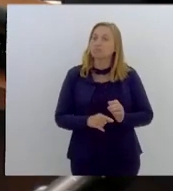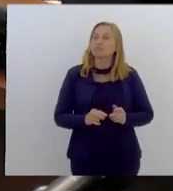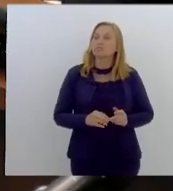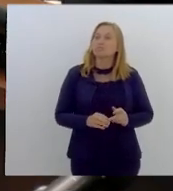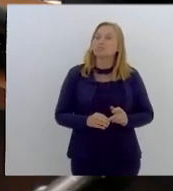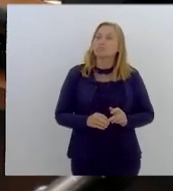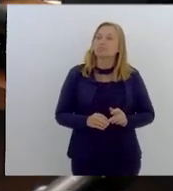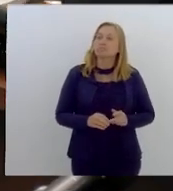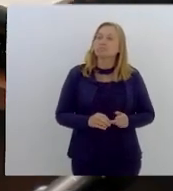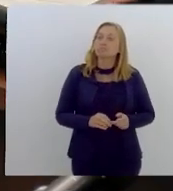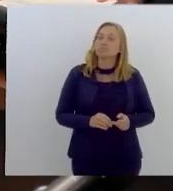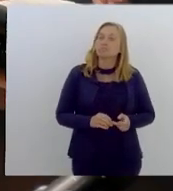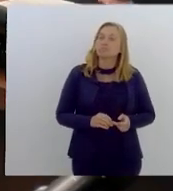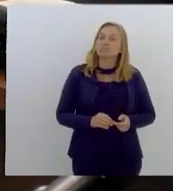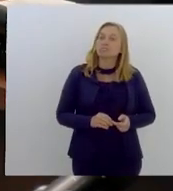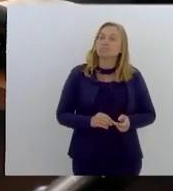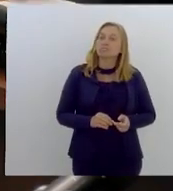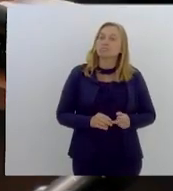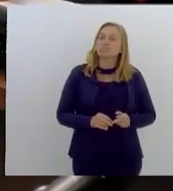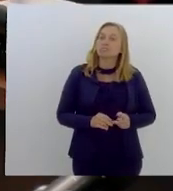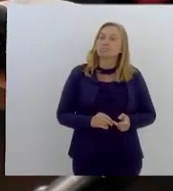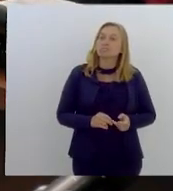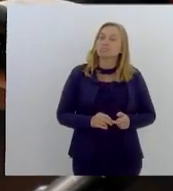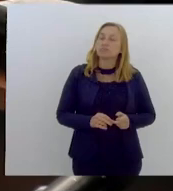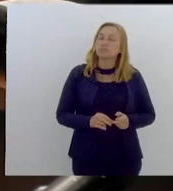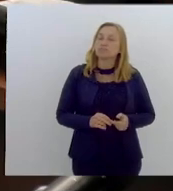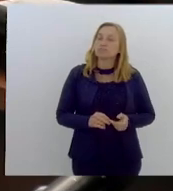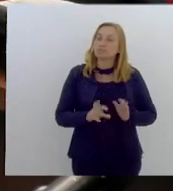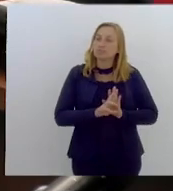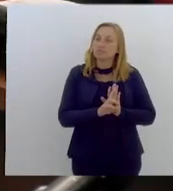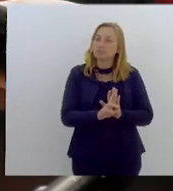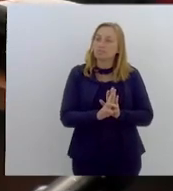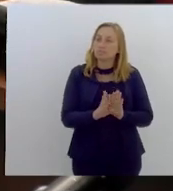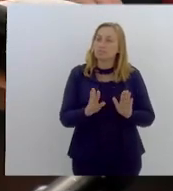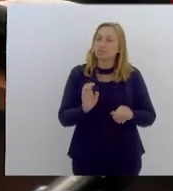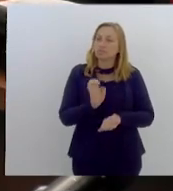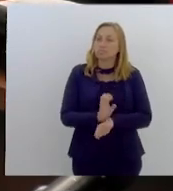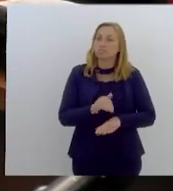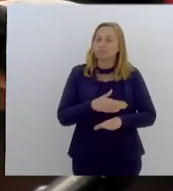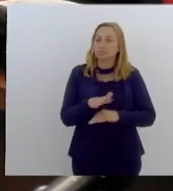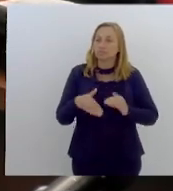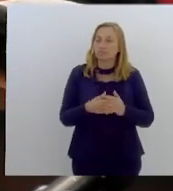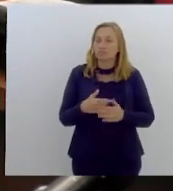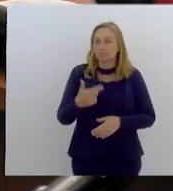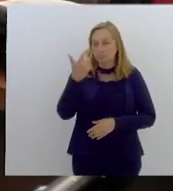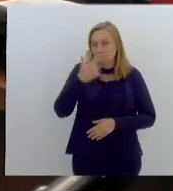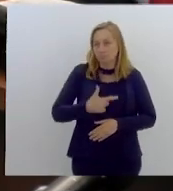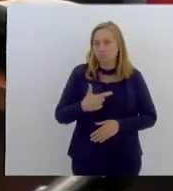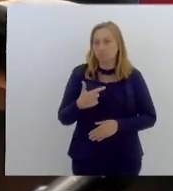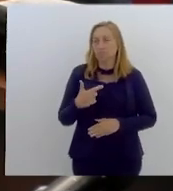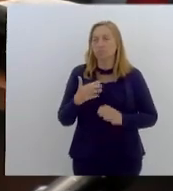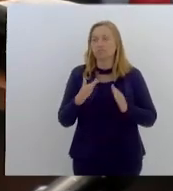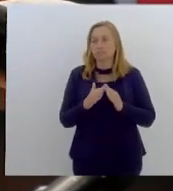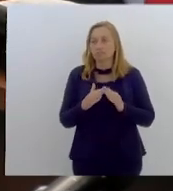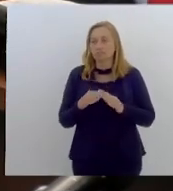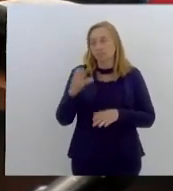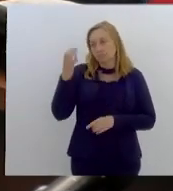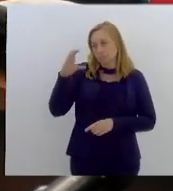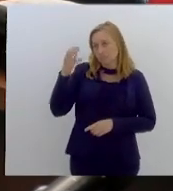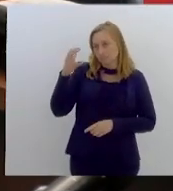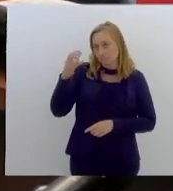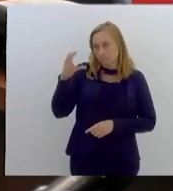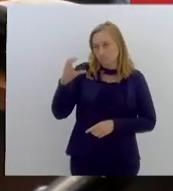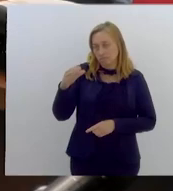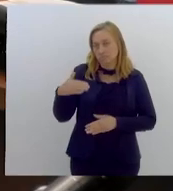acho que ele pode ajudar a sair do imbróglio, justamente. Aqui é um parlamento que tem que representar o Estado inteiro. Eu sou morador de Niterói, comecei